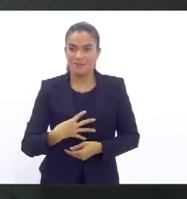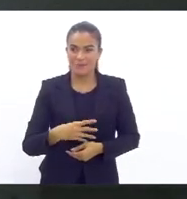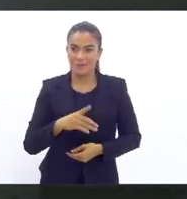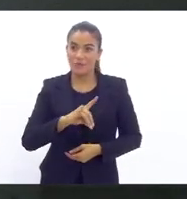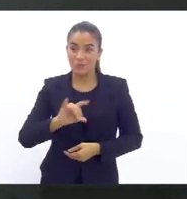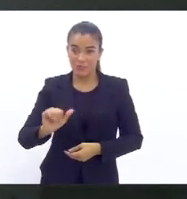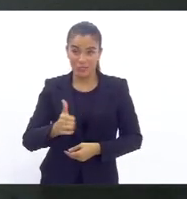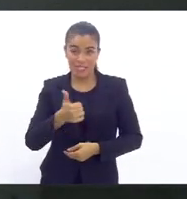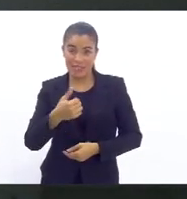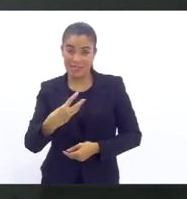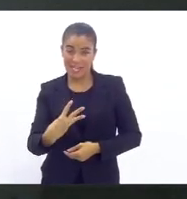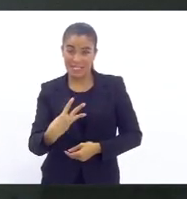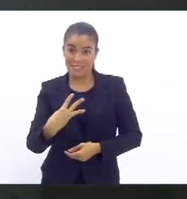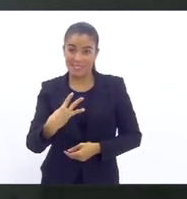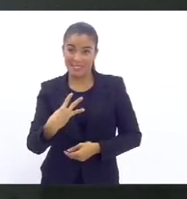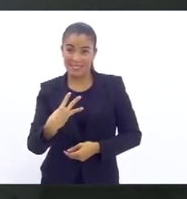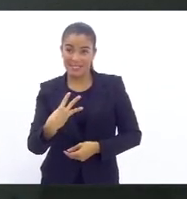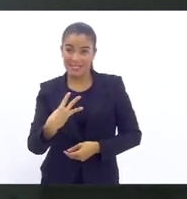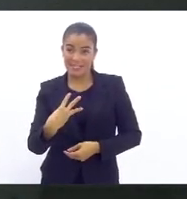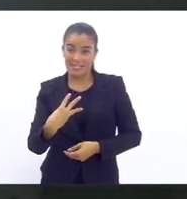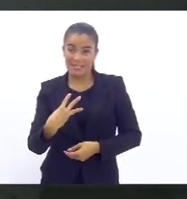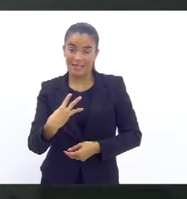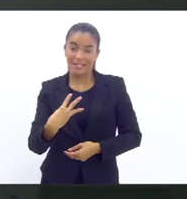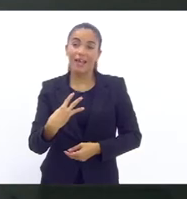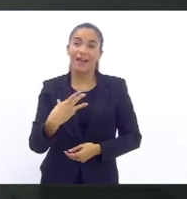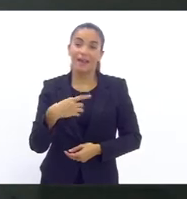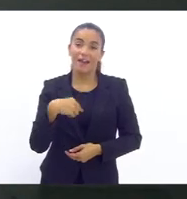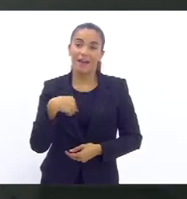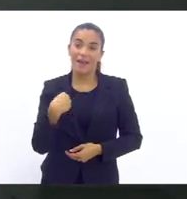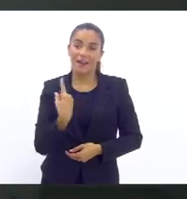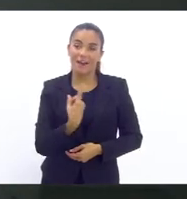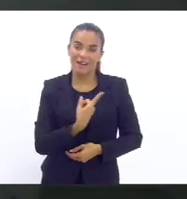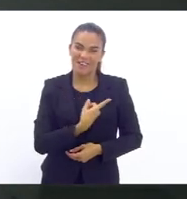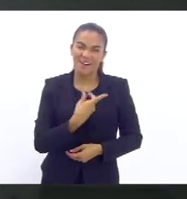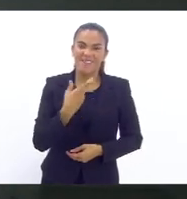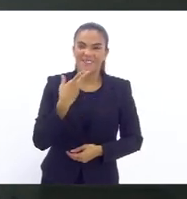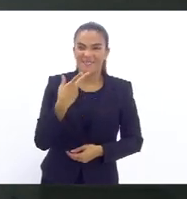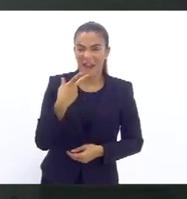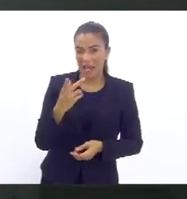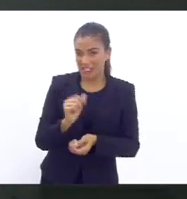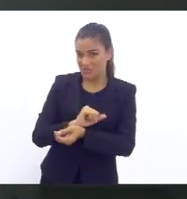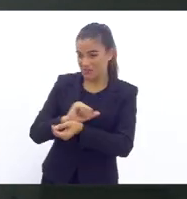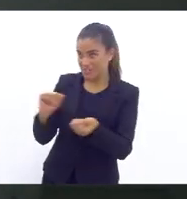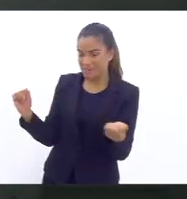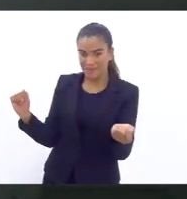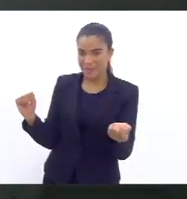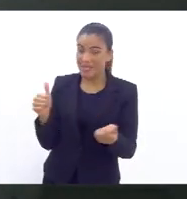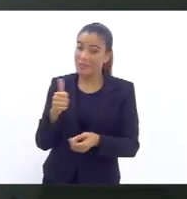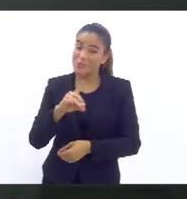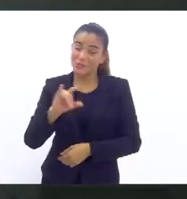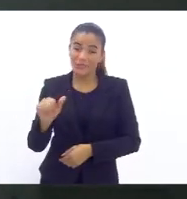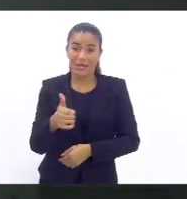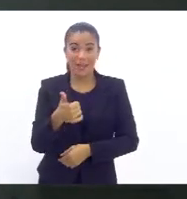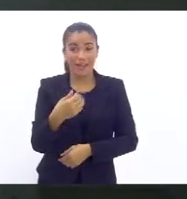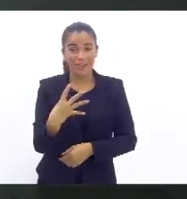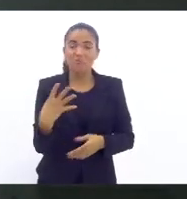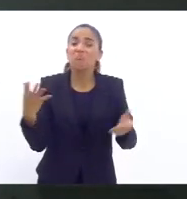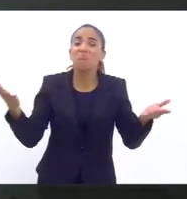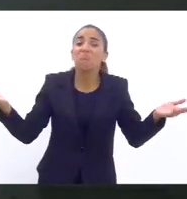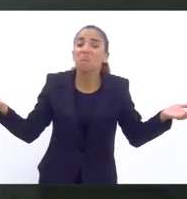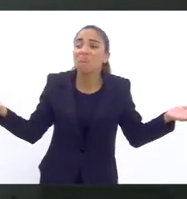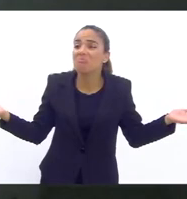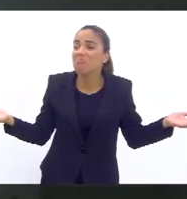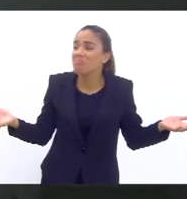do dia 13 a gente dizem que a gente foi liberto e no dia 14 ficou aí